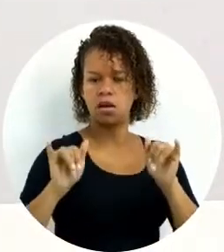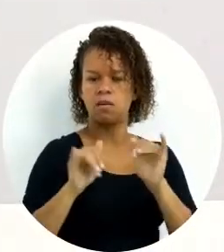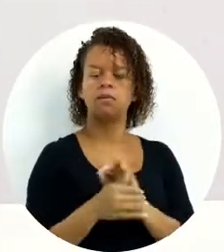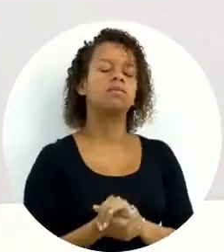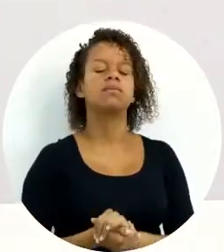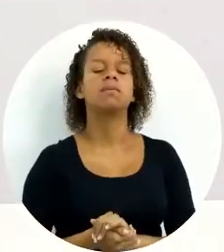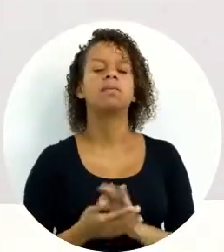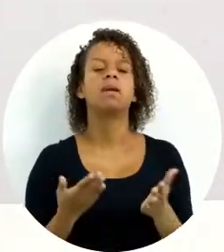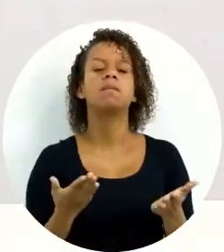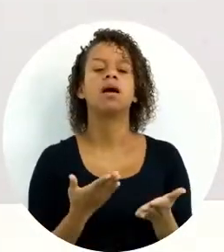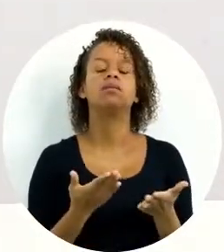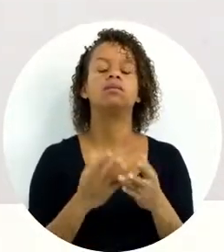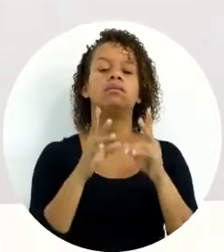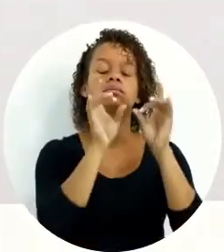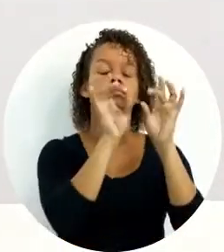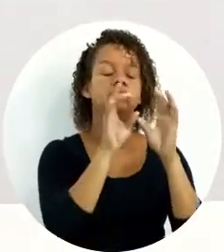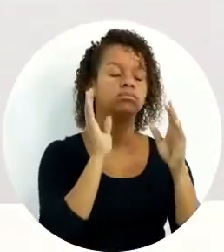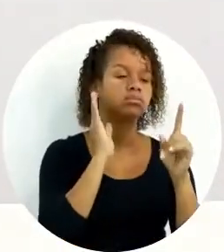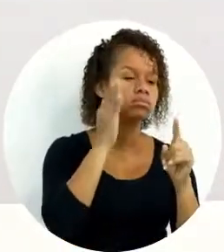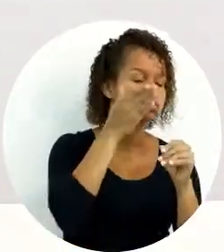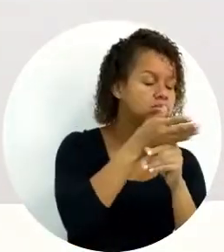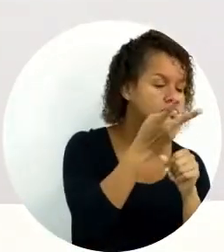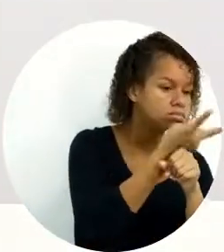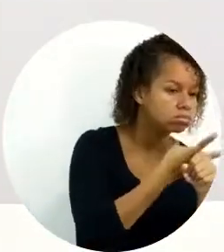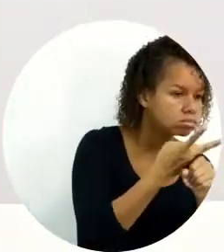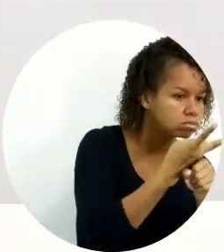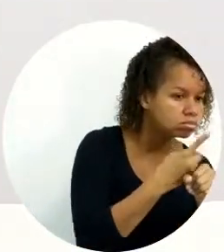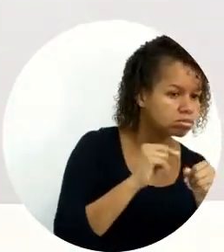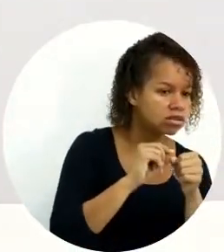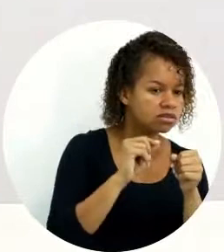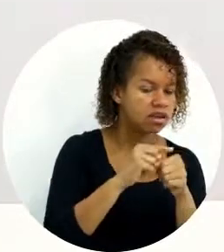informação, a partir de uma expressão de busca que você faça,